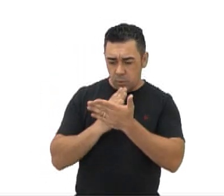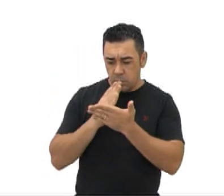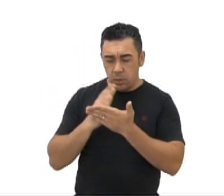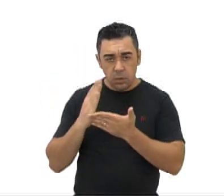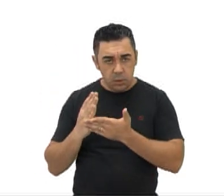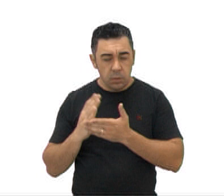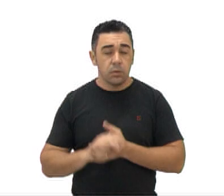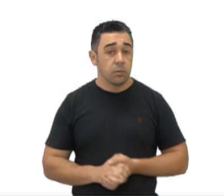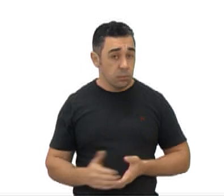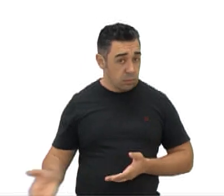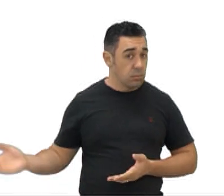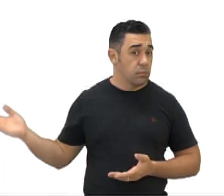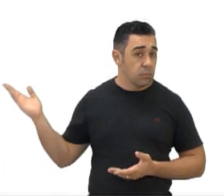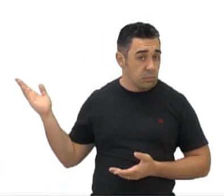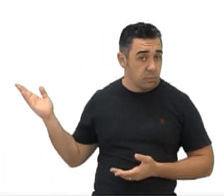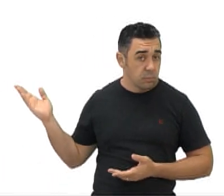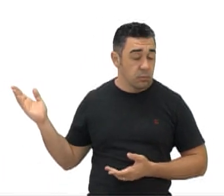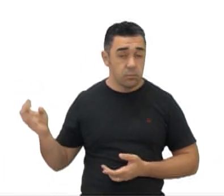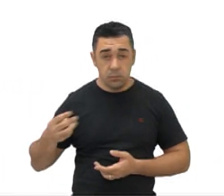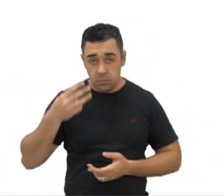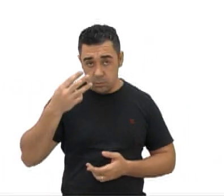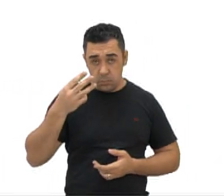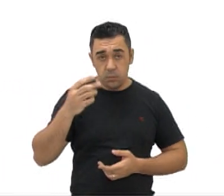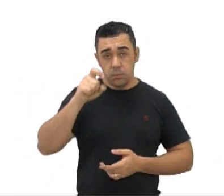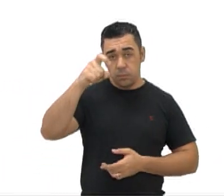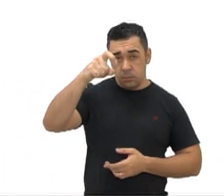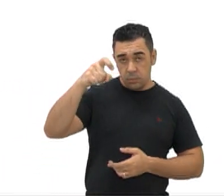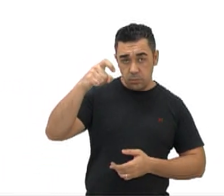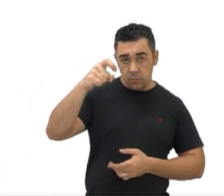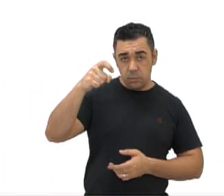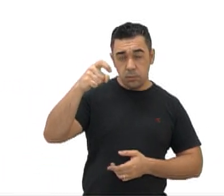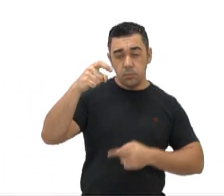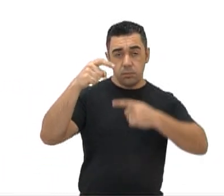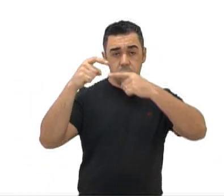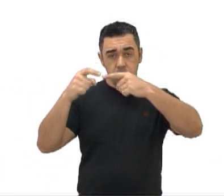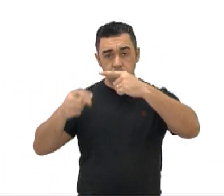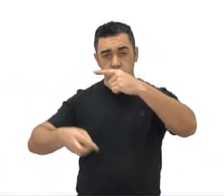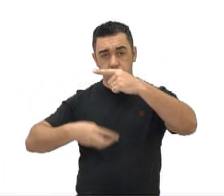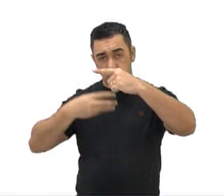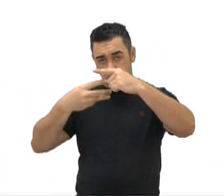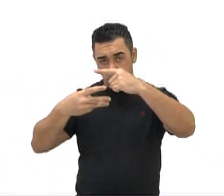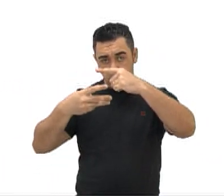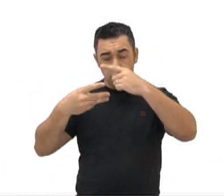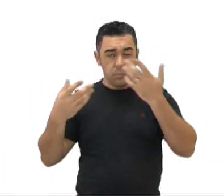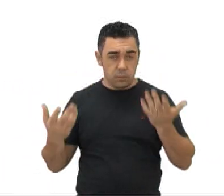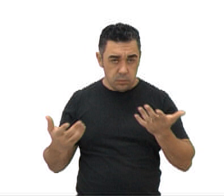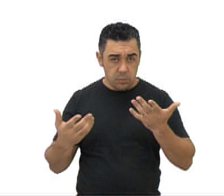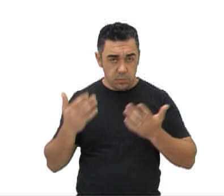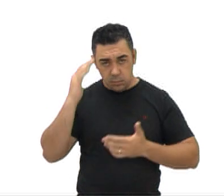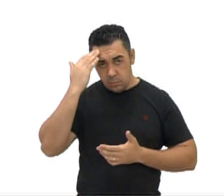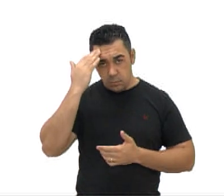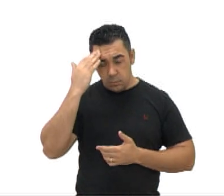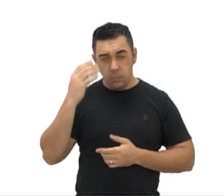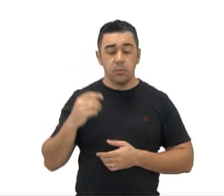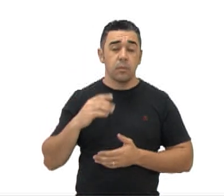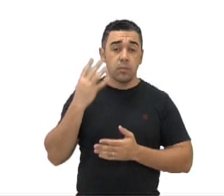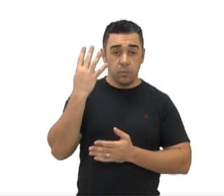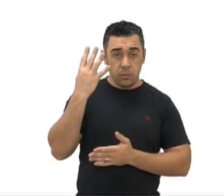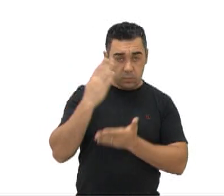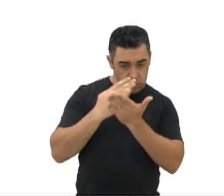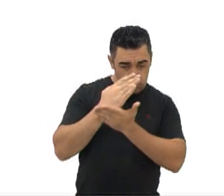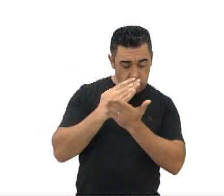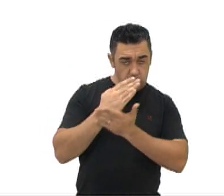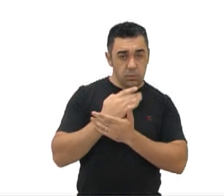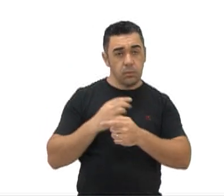A terça parte de um número seria representado por x, que o número a gente ainda não sabe o valor, e a terça